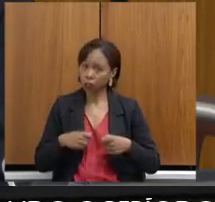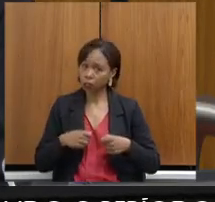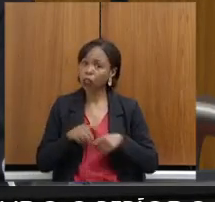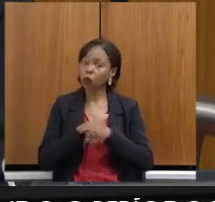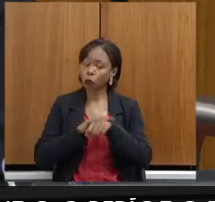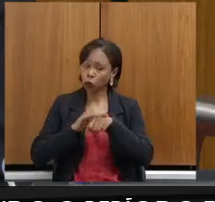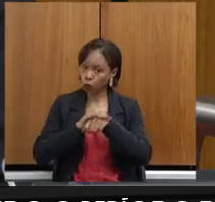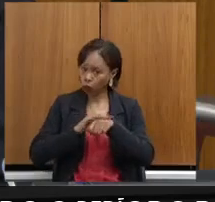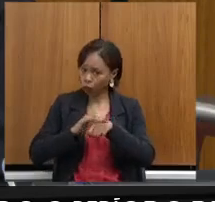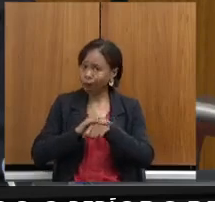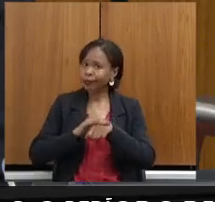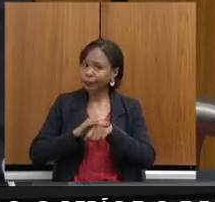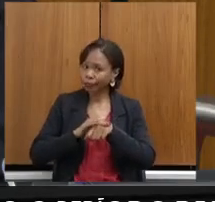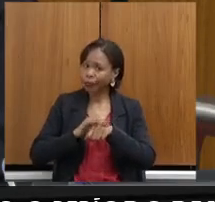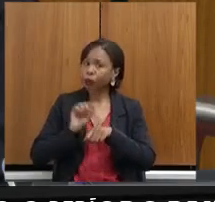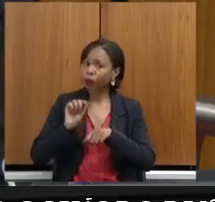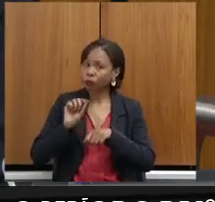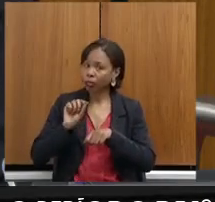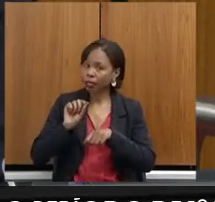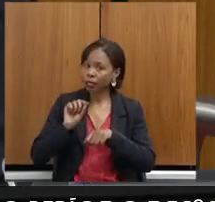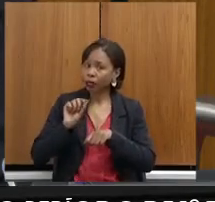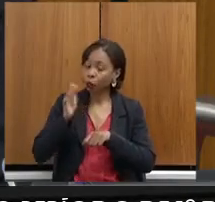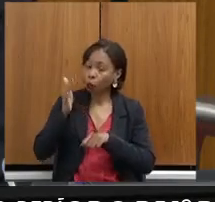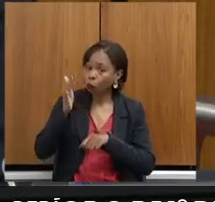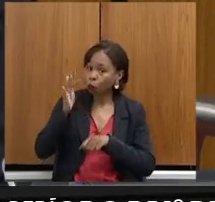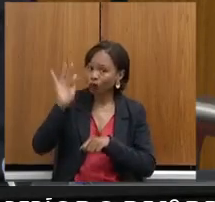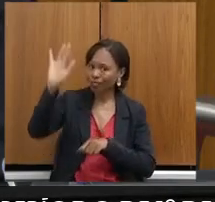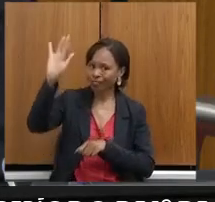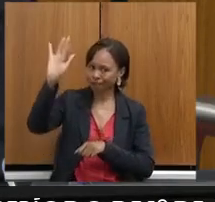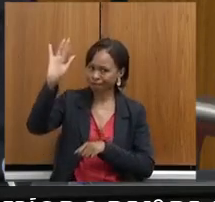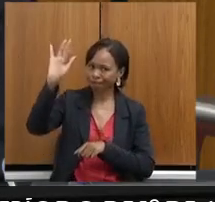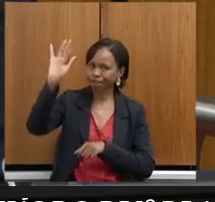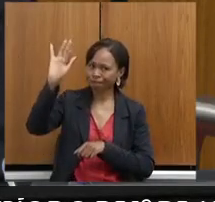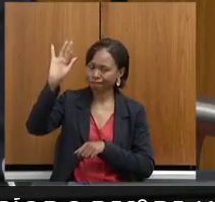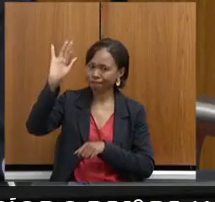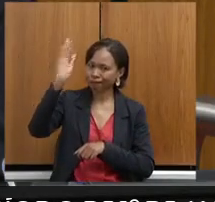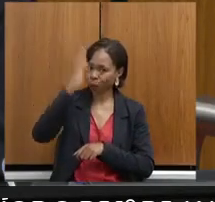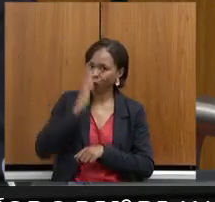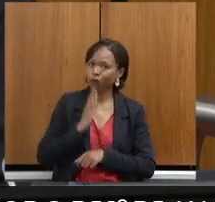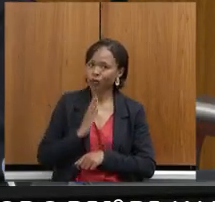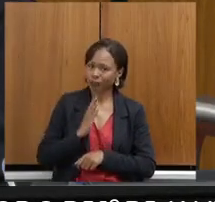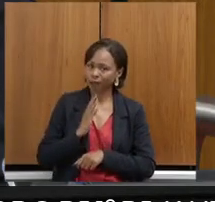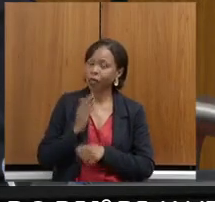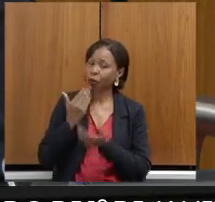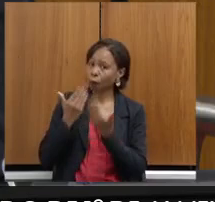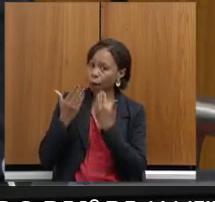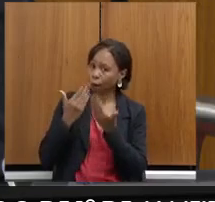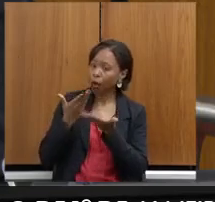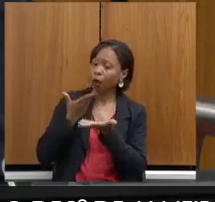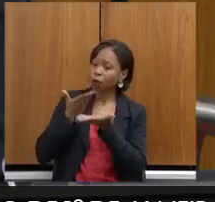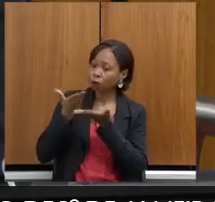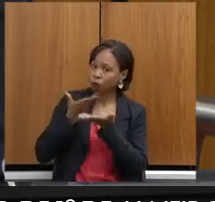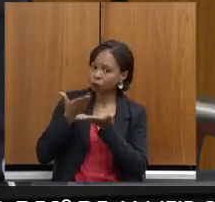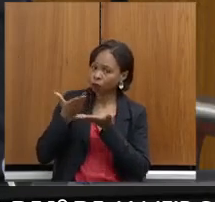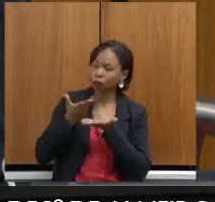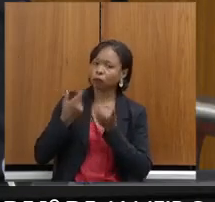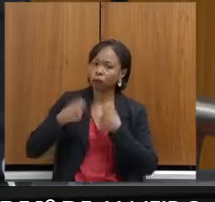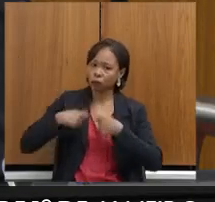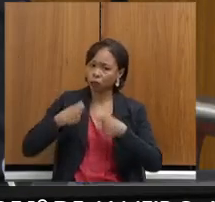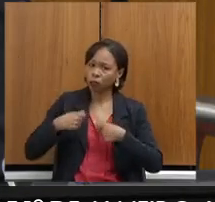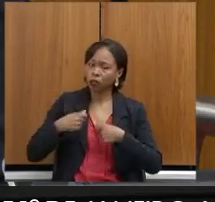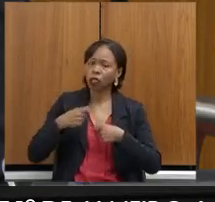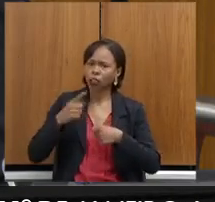uma conversa com a Instância federal brasileira e nós vemos aí